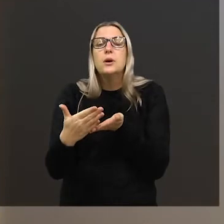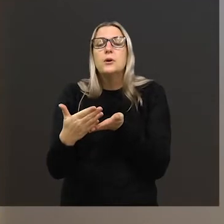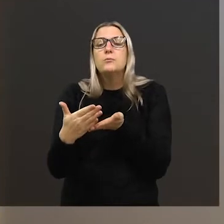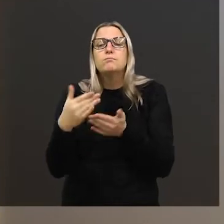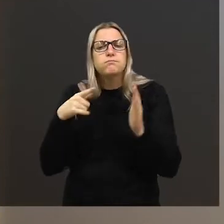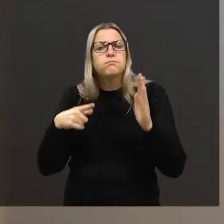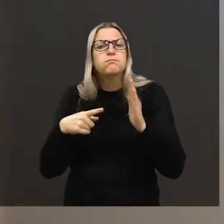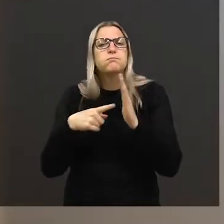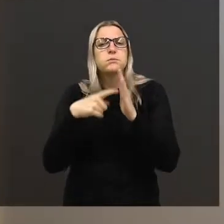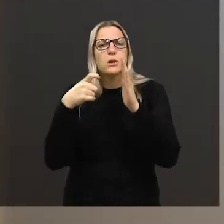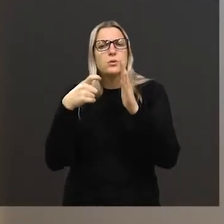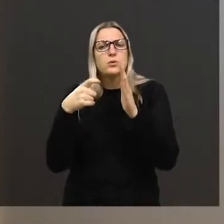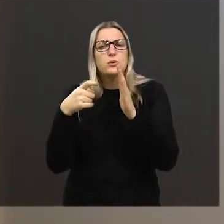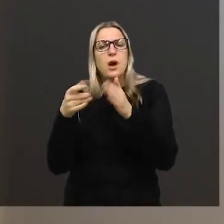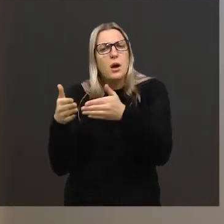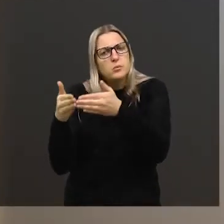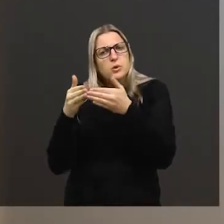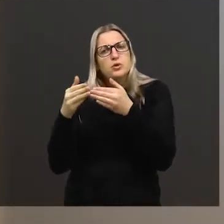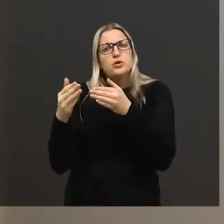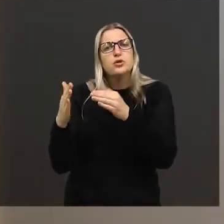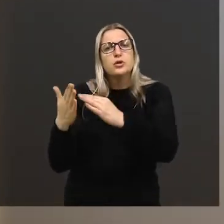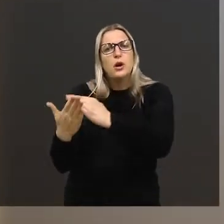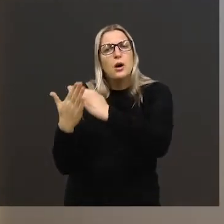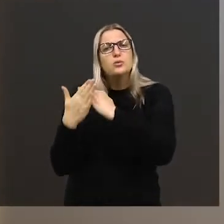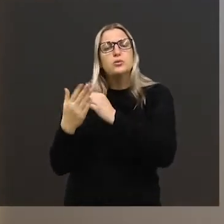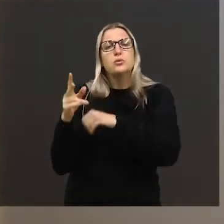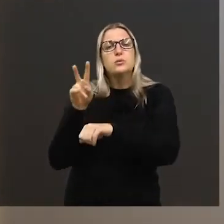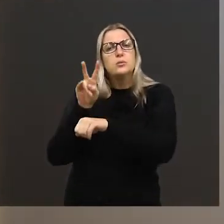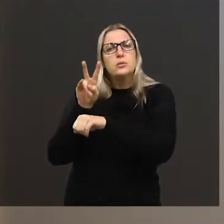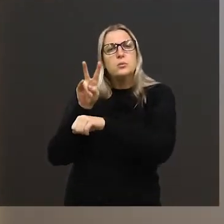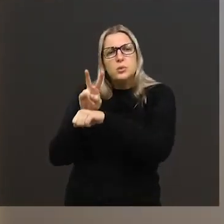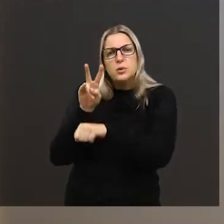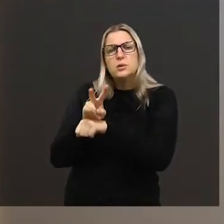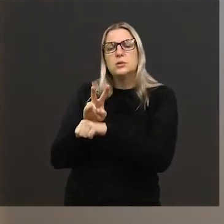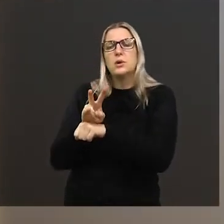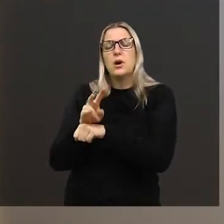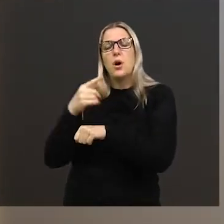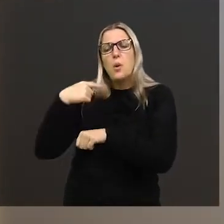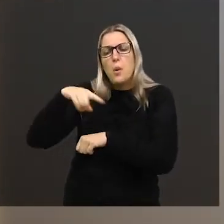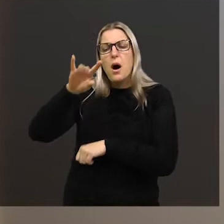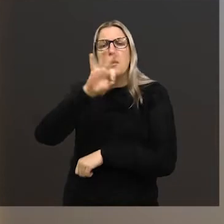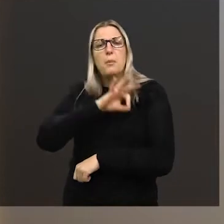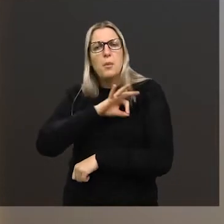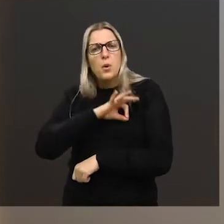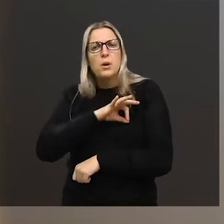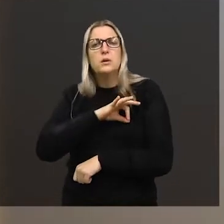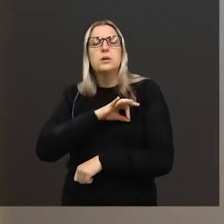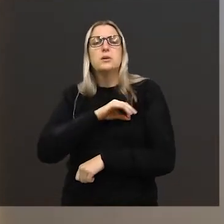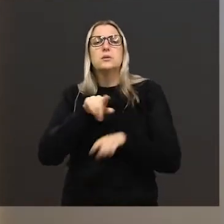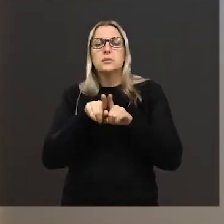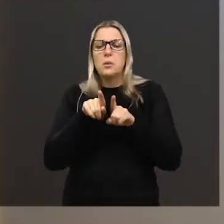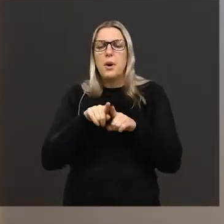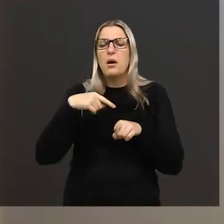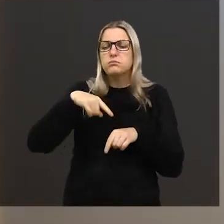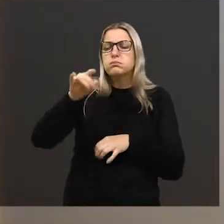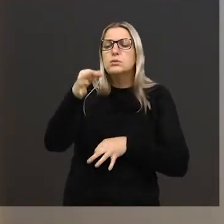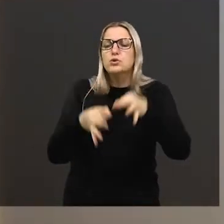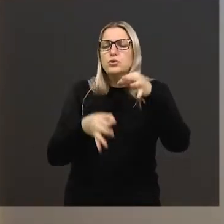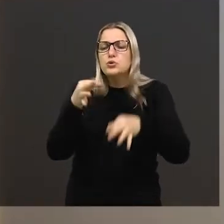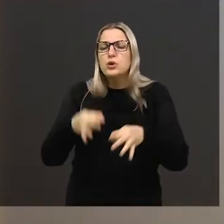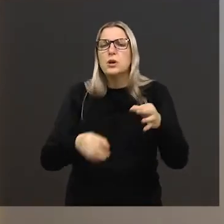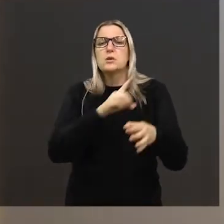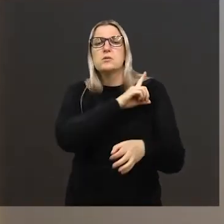começaram a buscar então a sua proteção. Elas começaram a buscar as delegacias de polícia, a